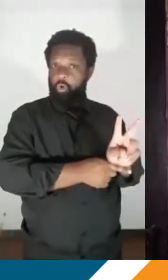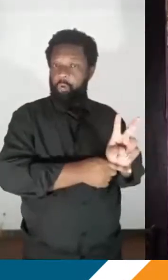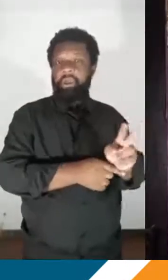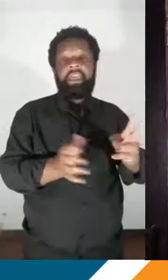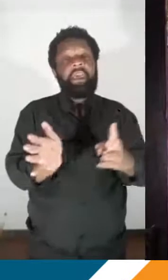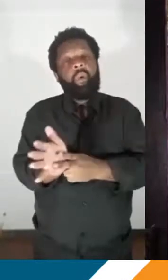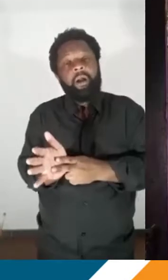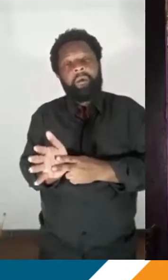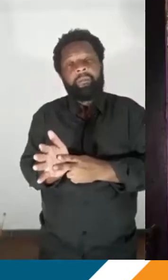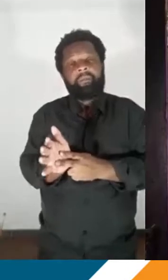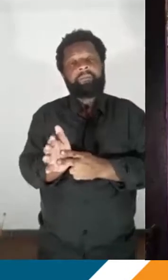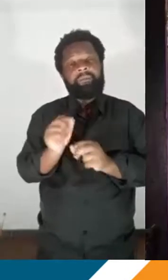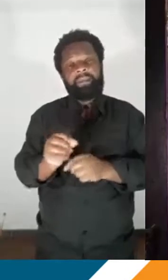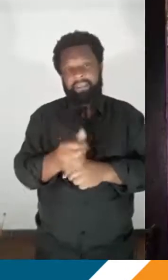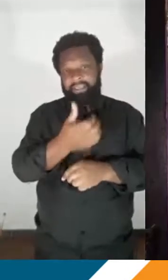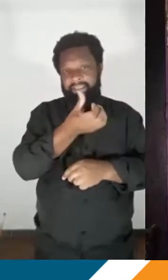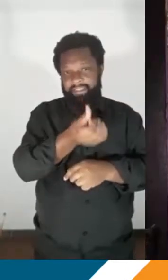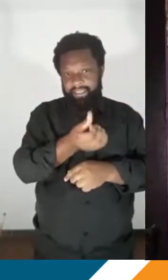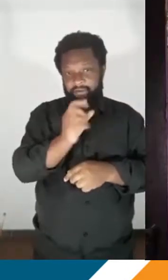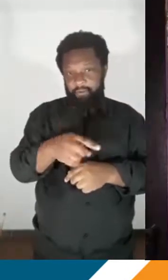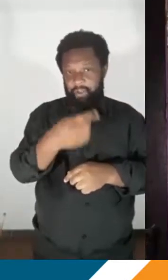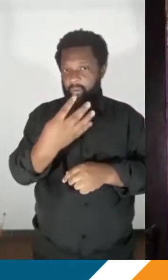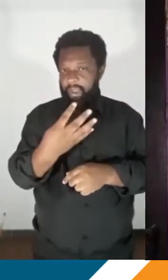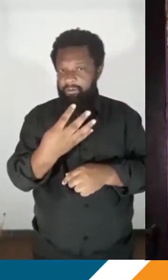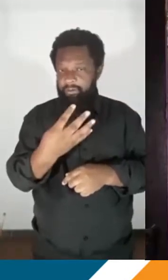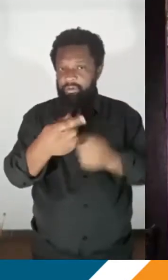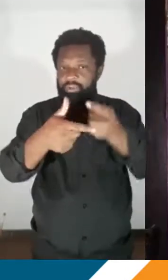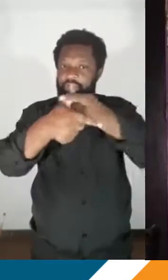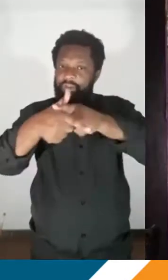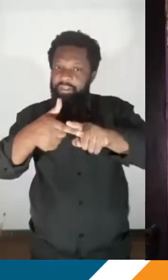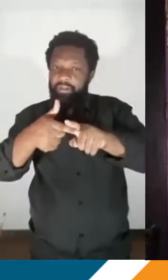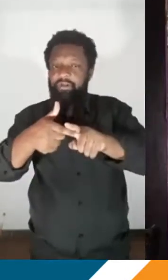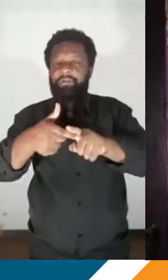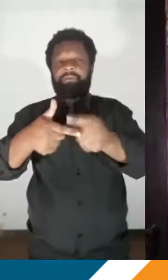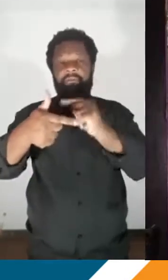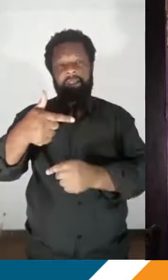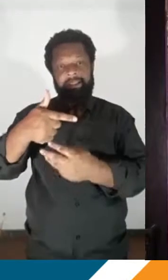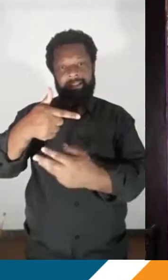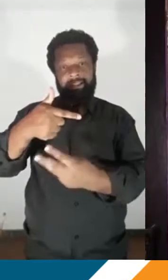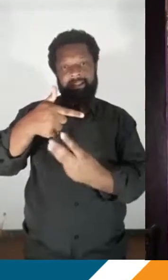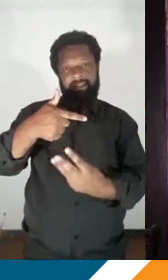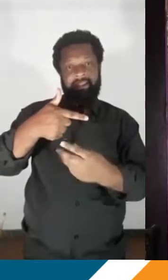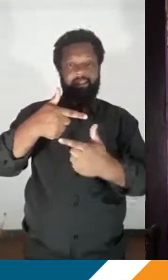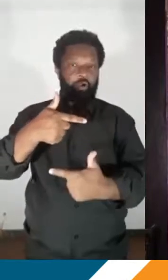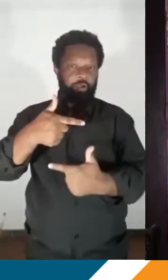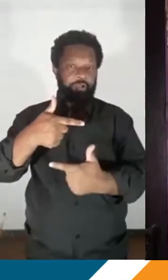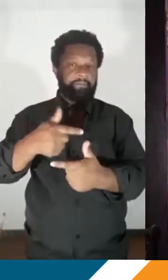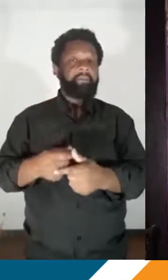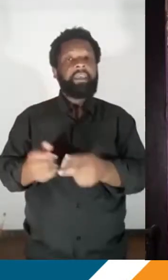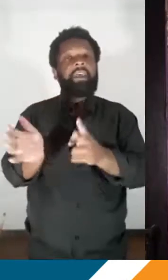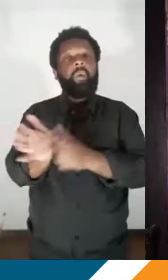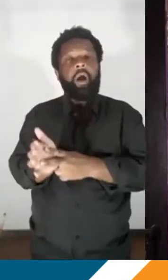o volume vai ser igual a 6,4 dividido para